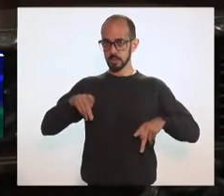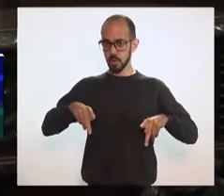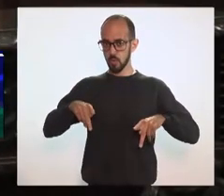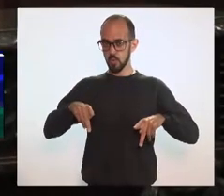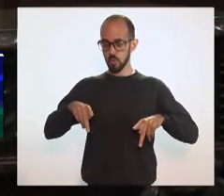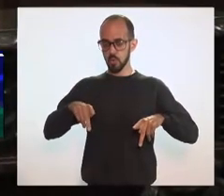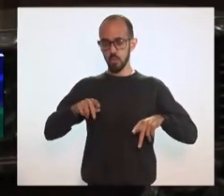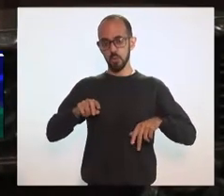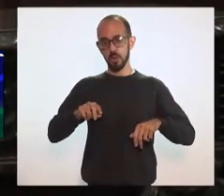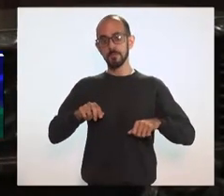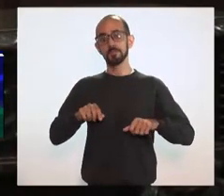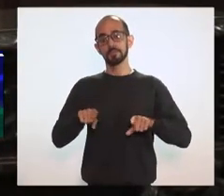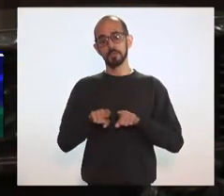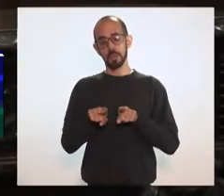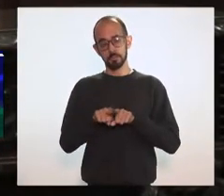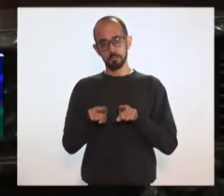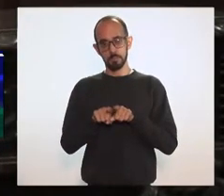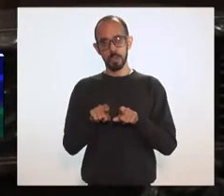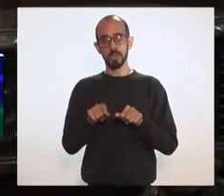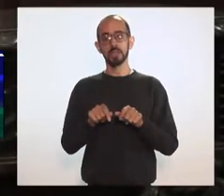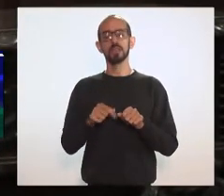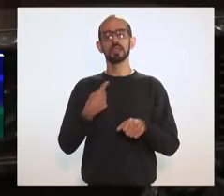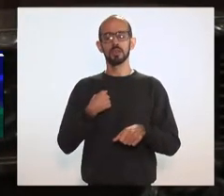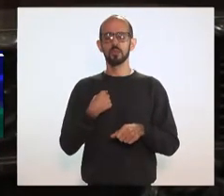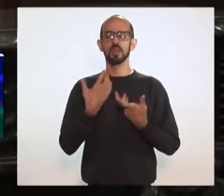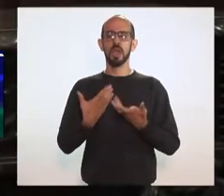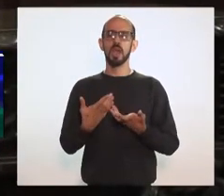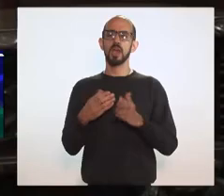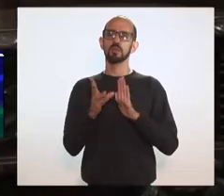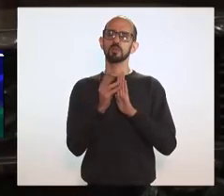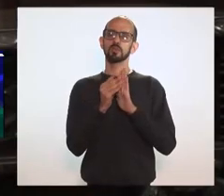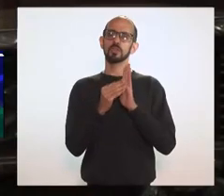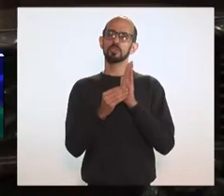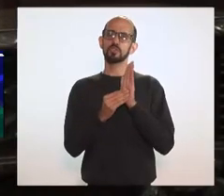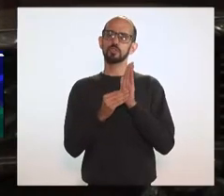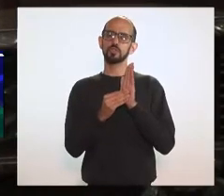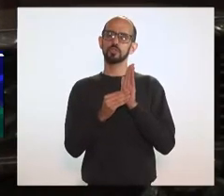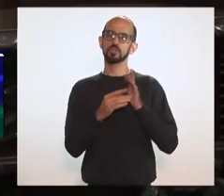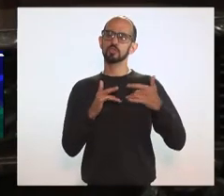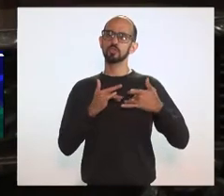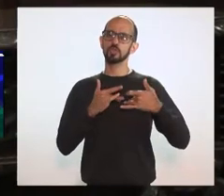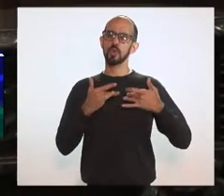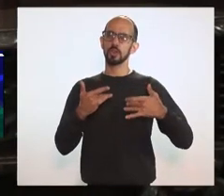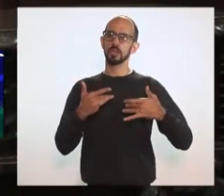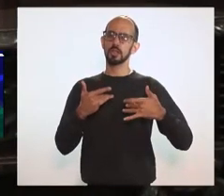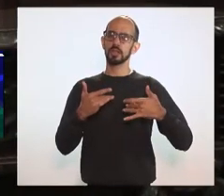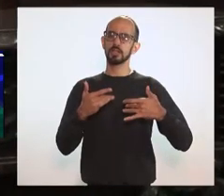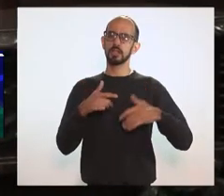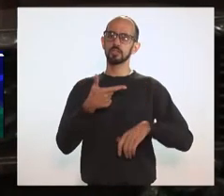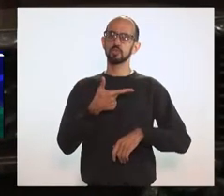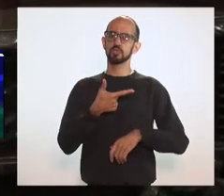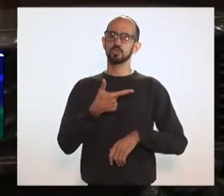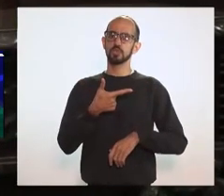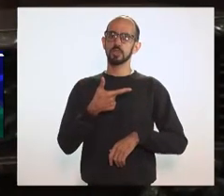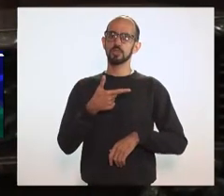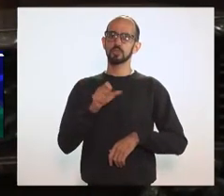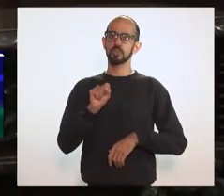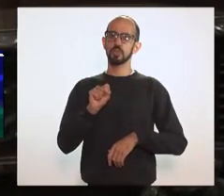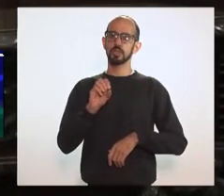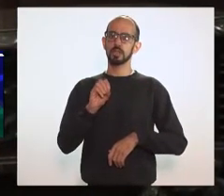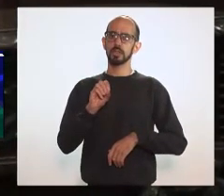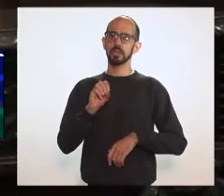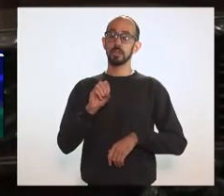e aí faça aqui o meu registro de solidariedade aos 285